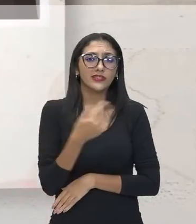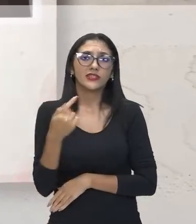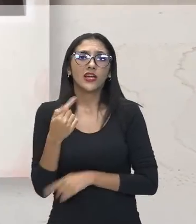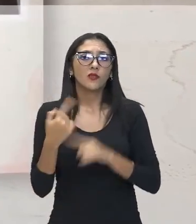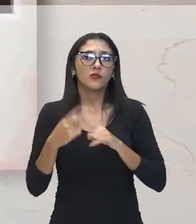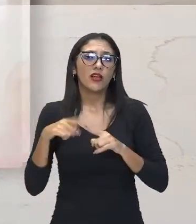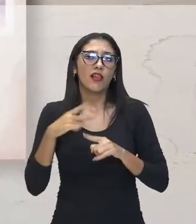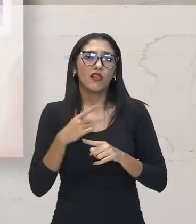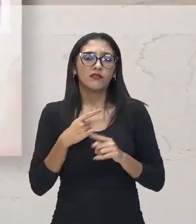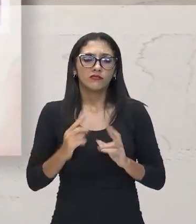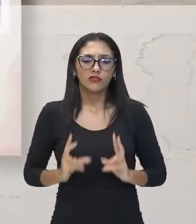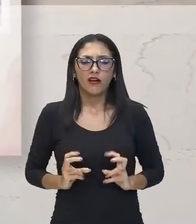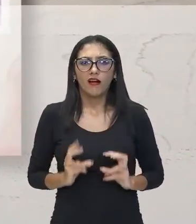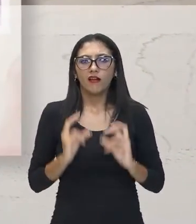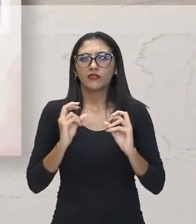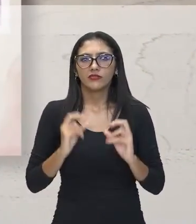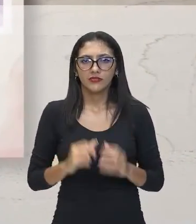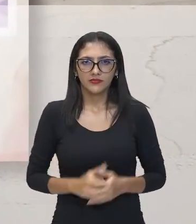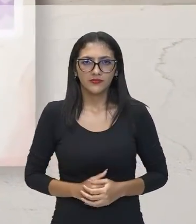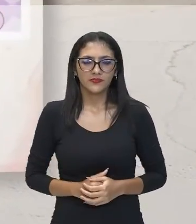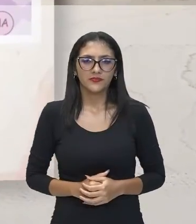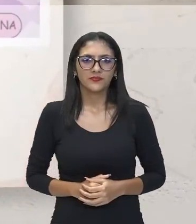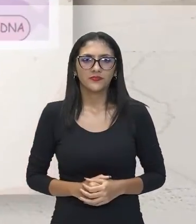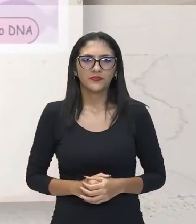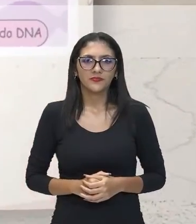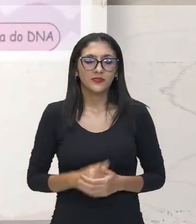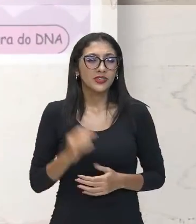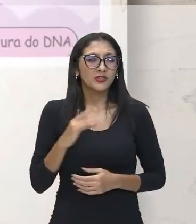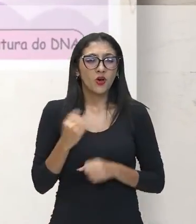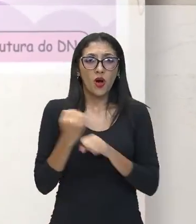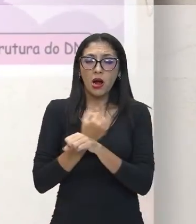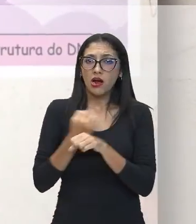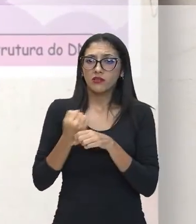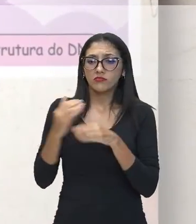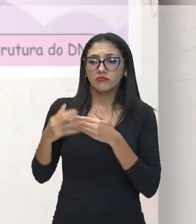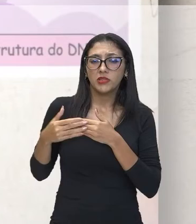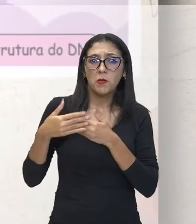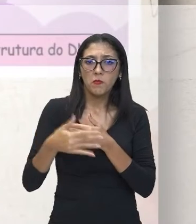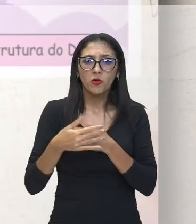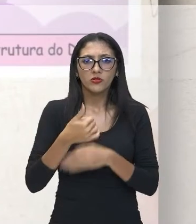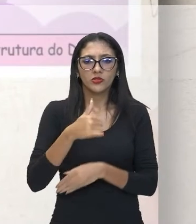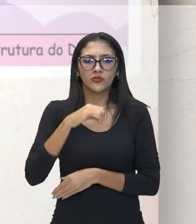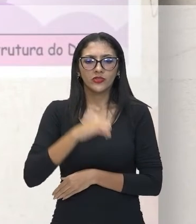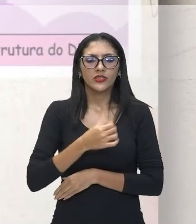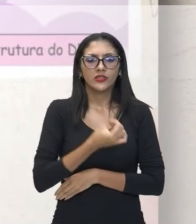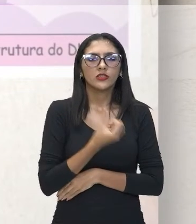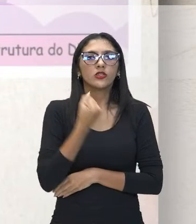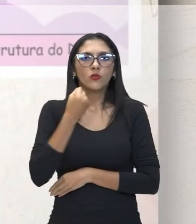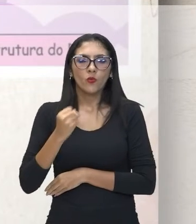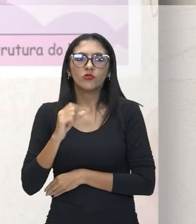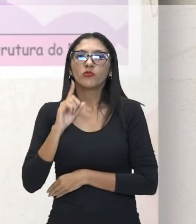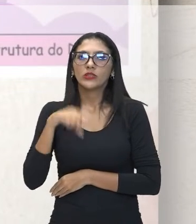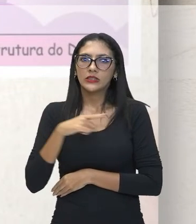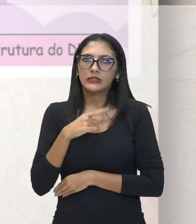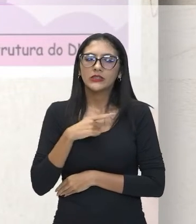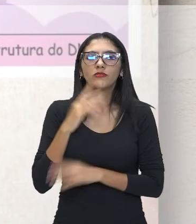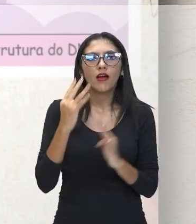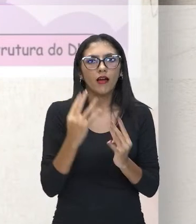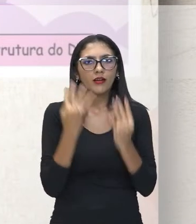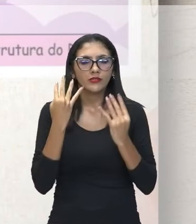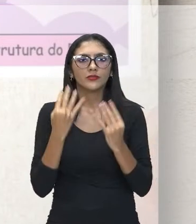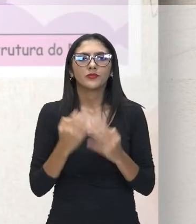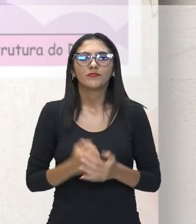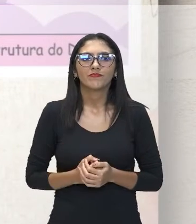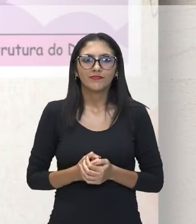de câncer no ovário. Foi somente em 1968 que ela recebeu os devidos créditos, quando